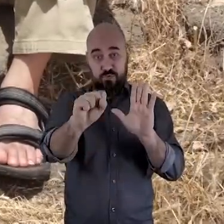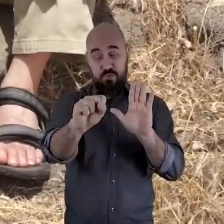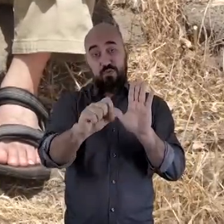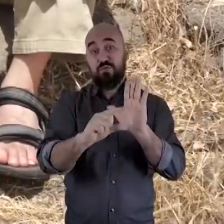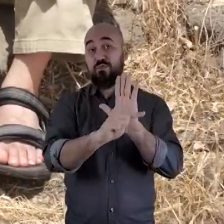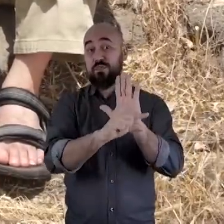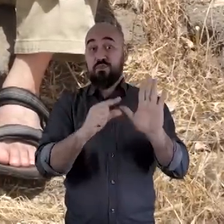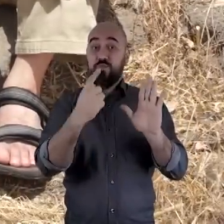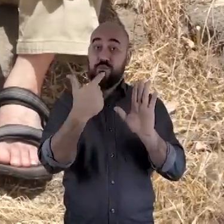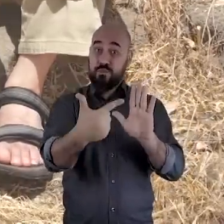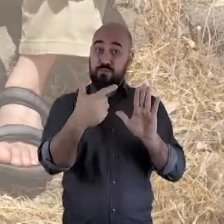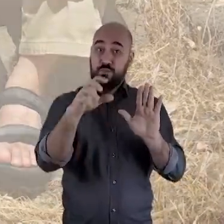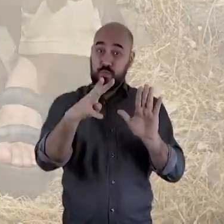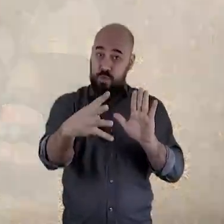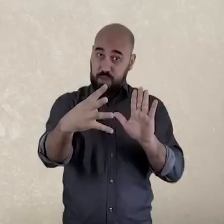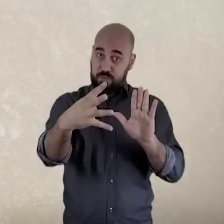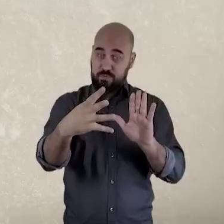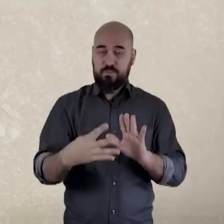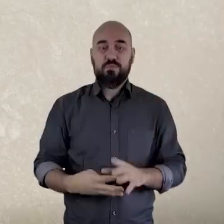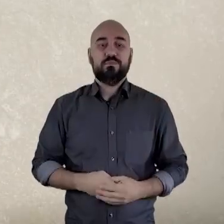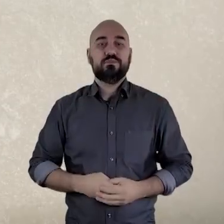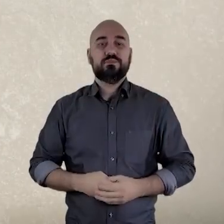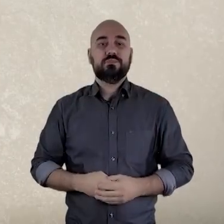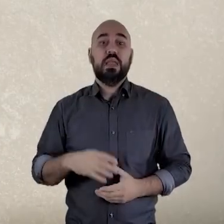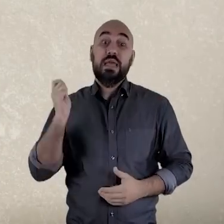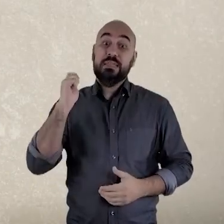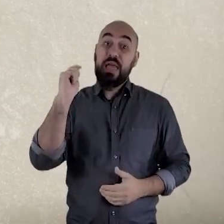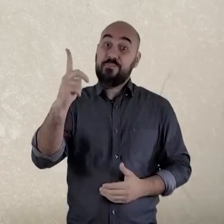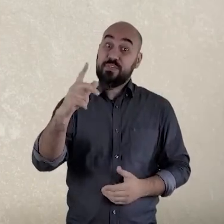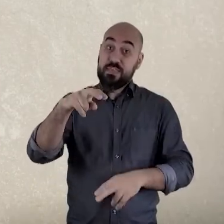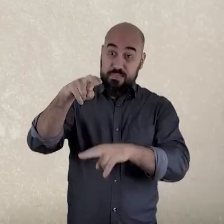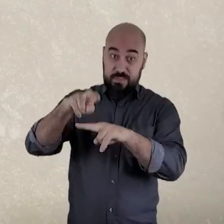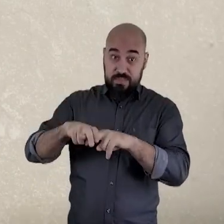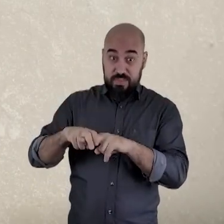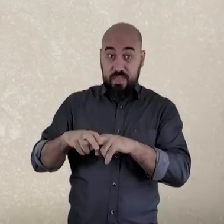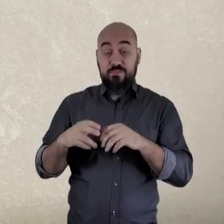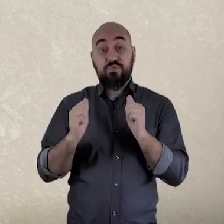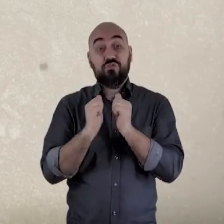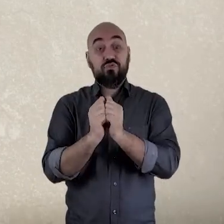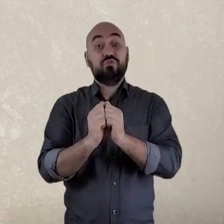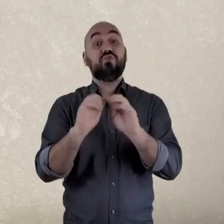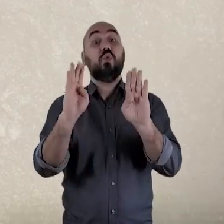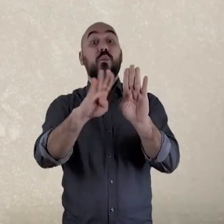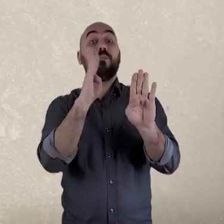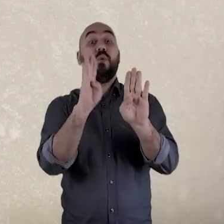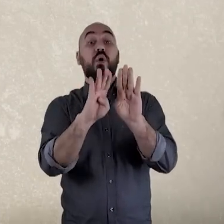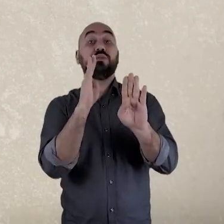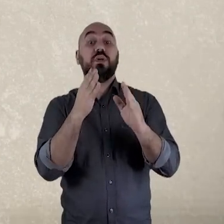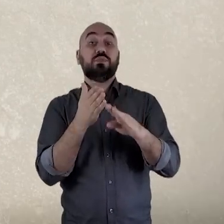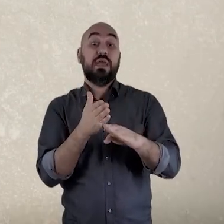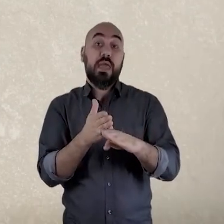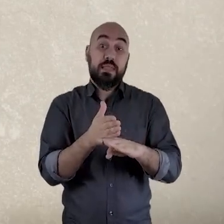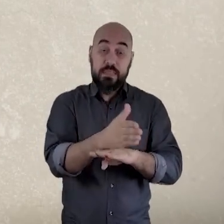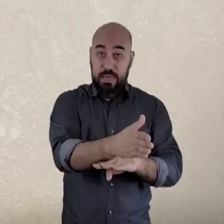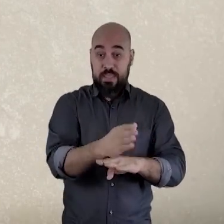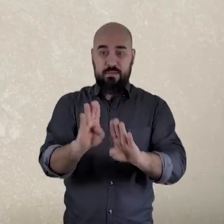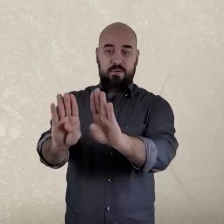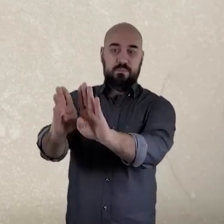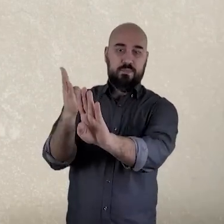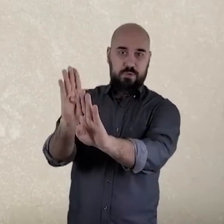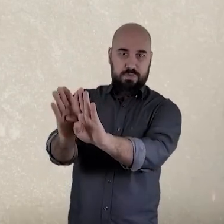versículo 24, que diz assim: Davi estava sentado entre os 2 portões da entrada